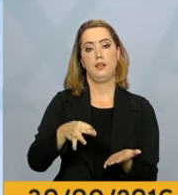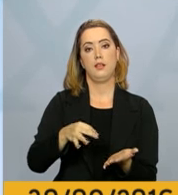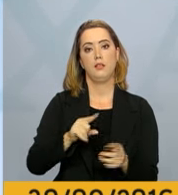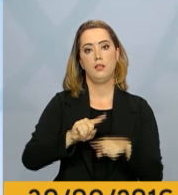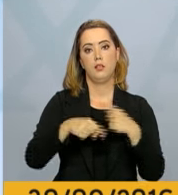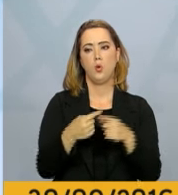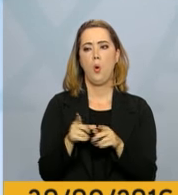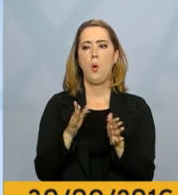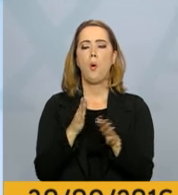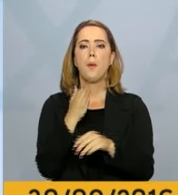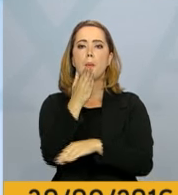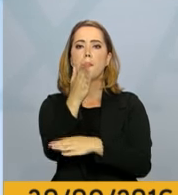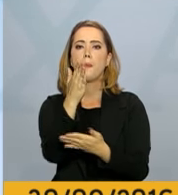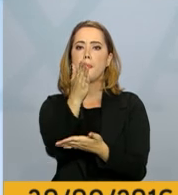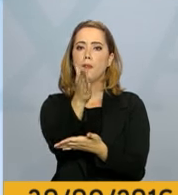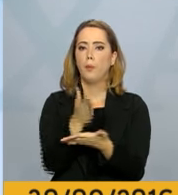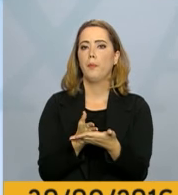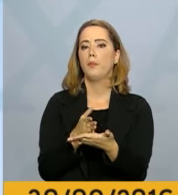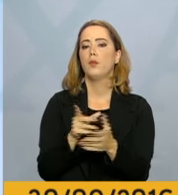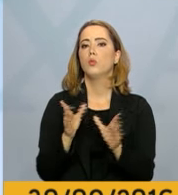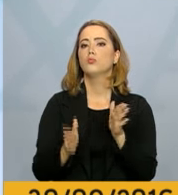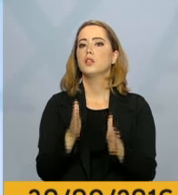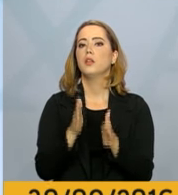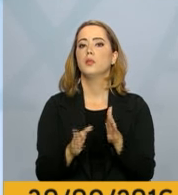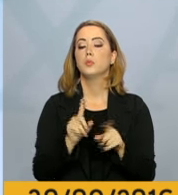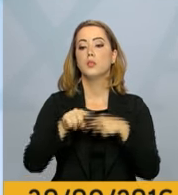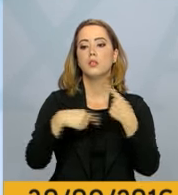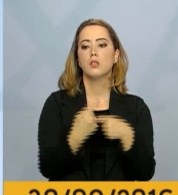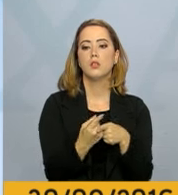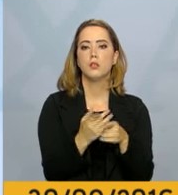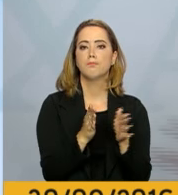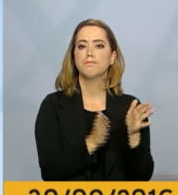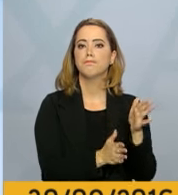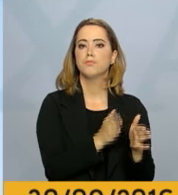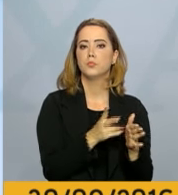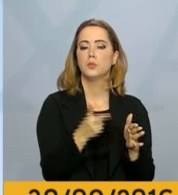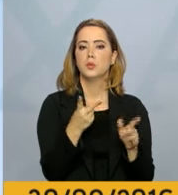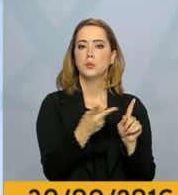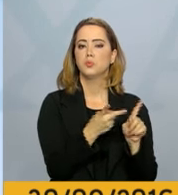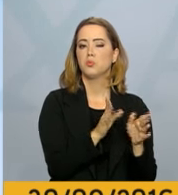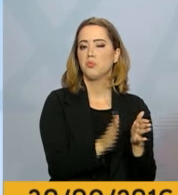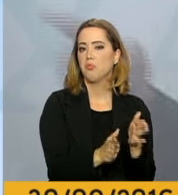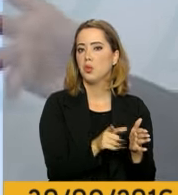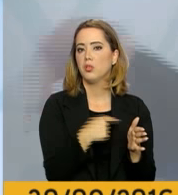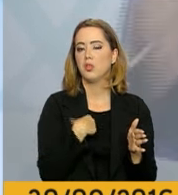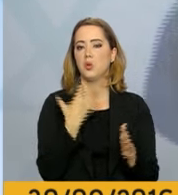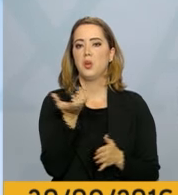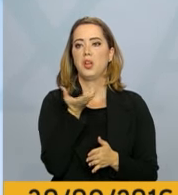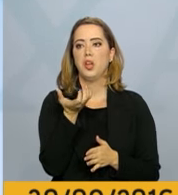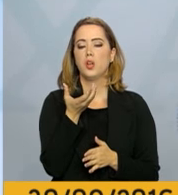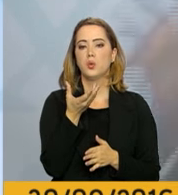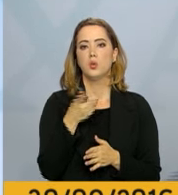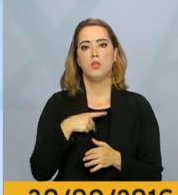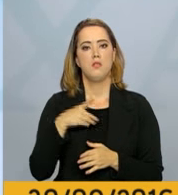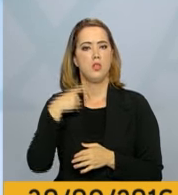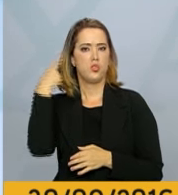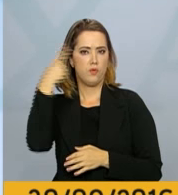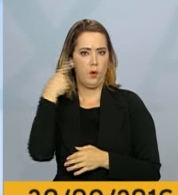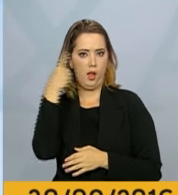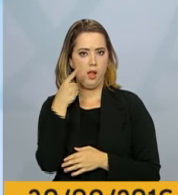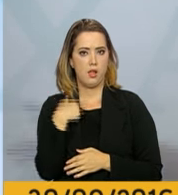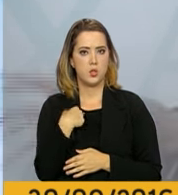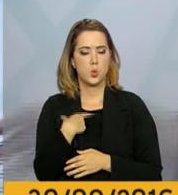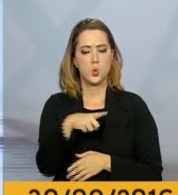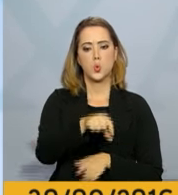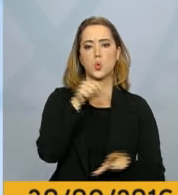o aluno pudesse montar a sua grade. Porque daí ele diz, bom, eu vou fazer direito, portanto eu quero mais as disciplinas tais e quais.